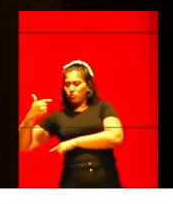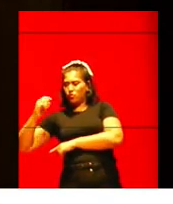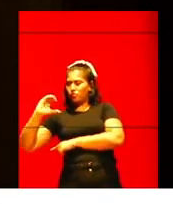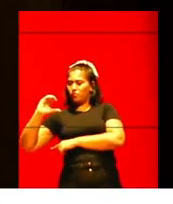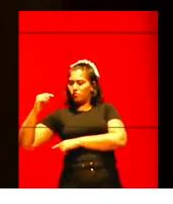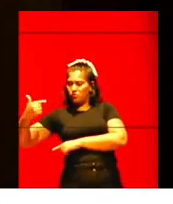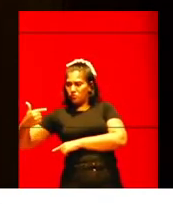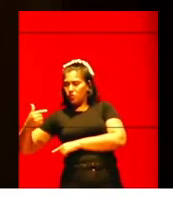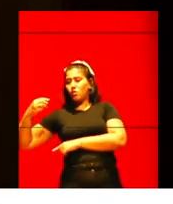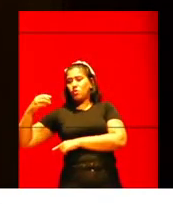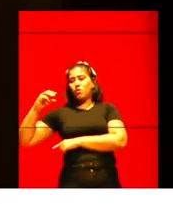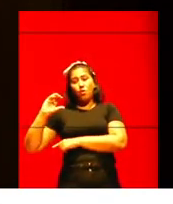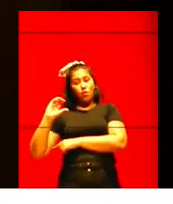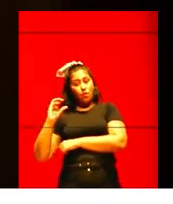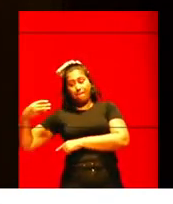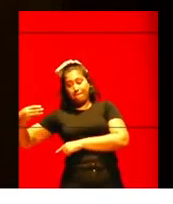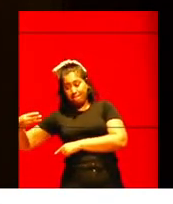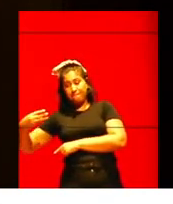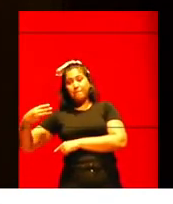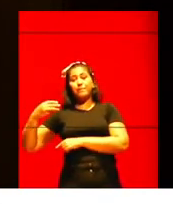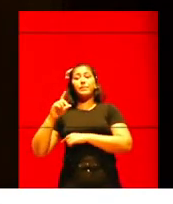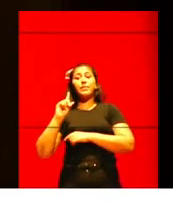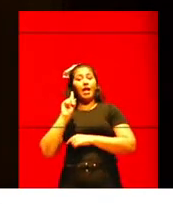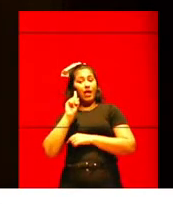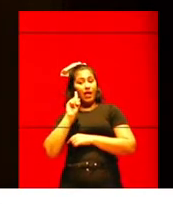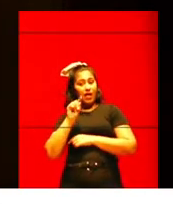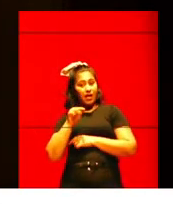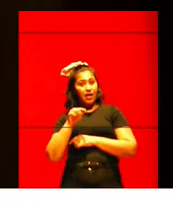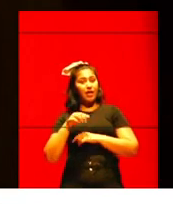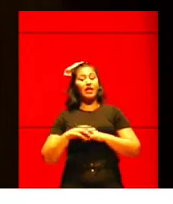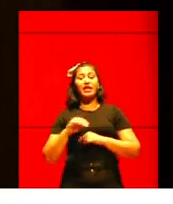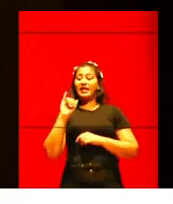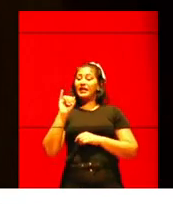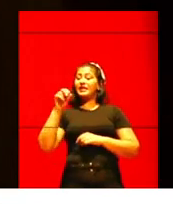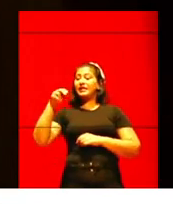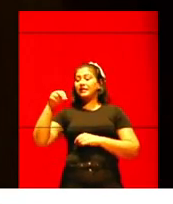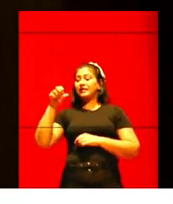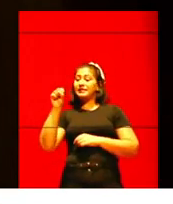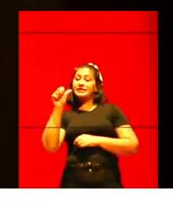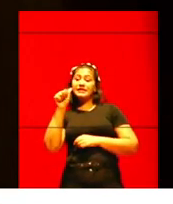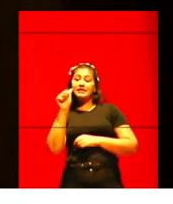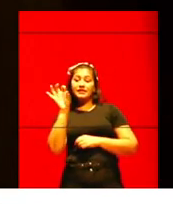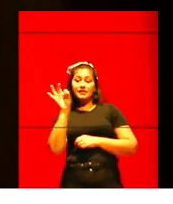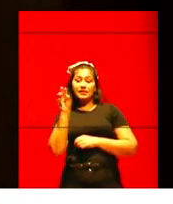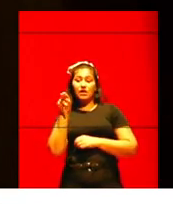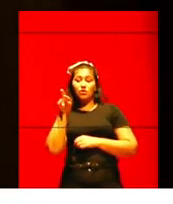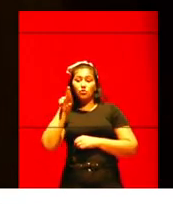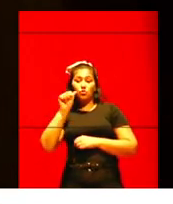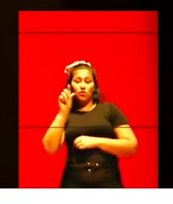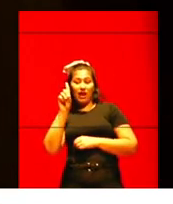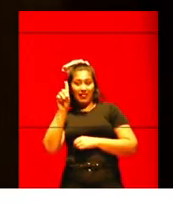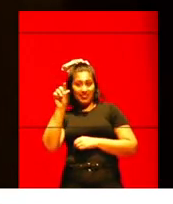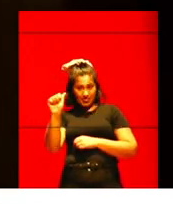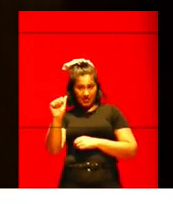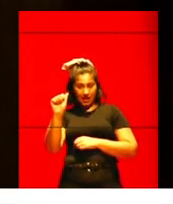tripla, significa então que é uma cadeia insaturada,